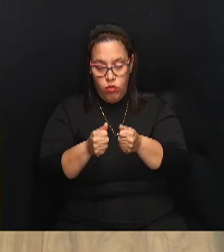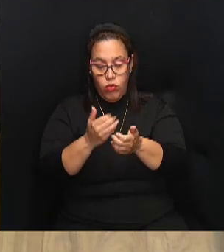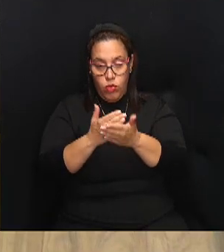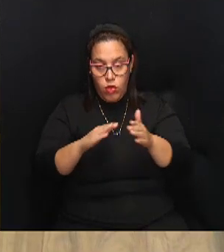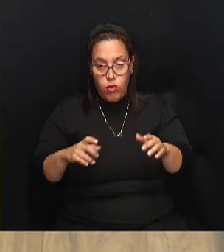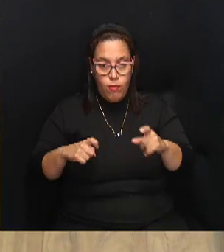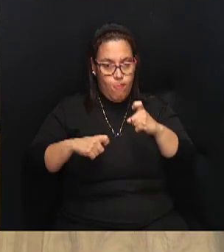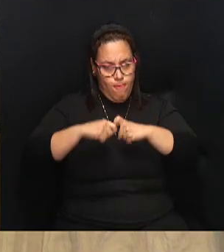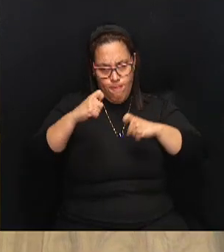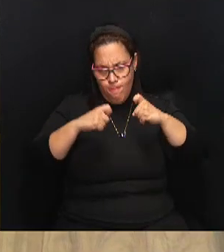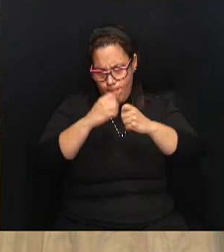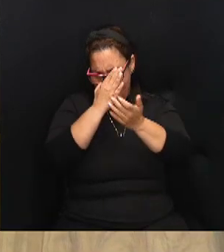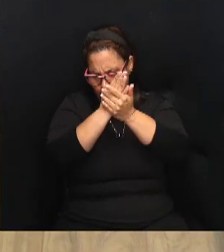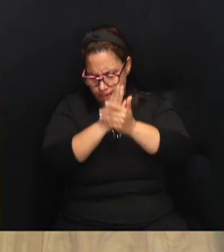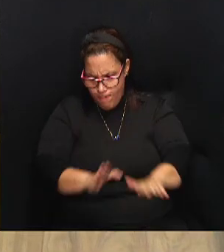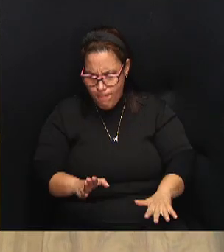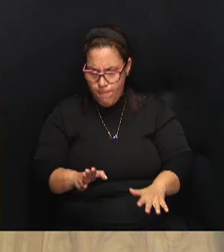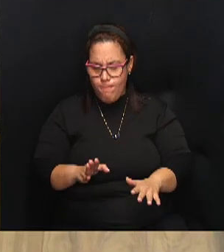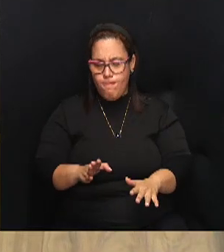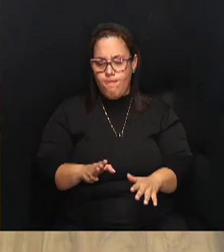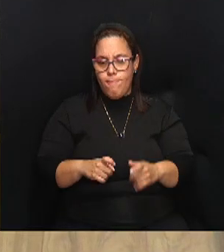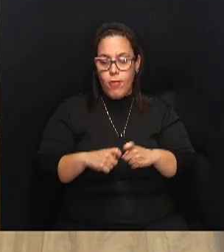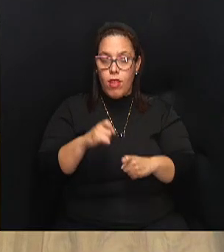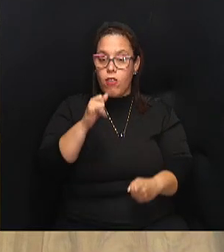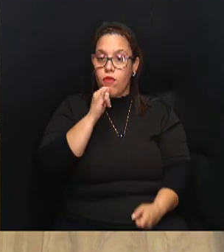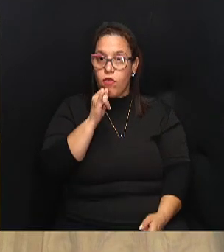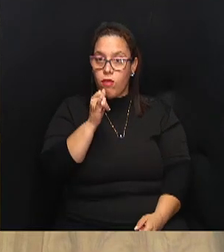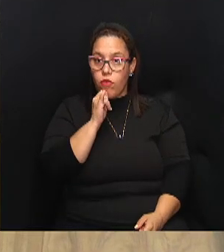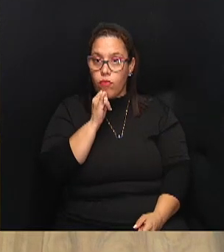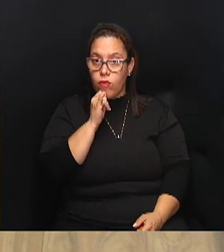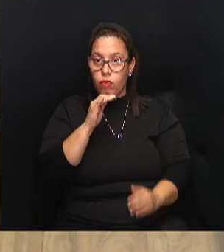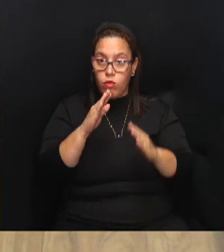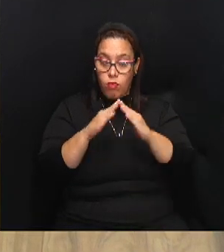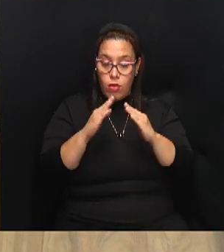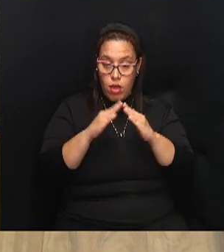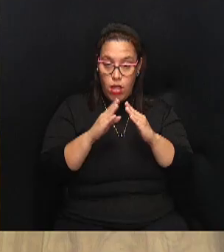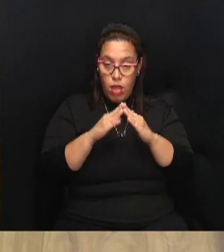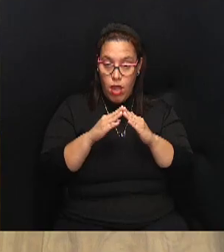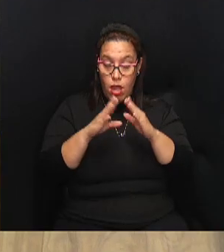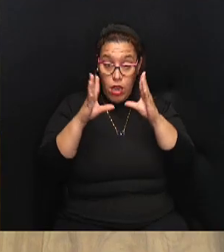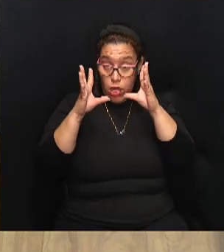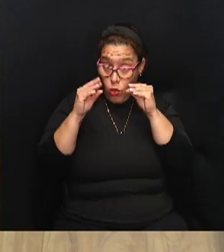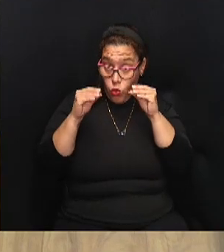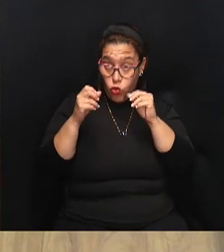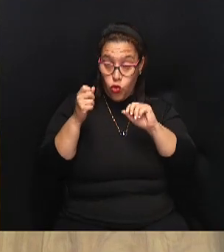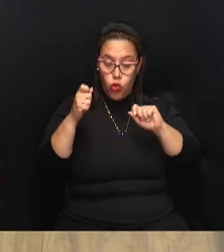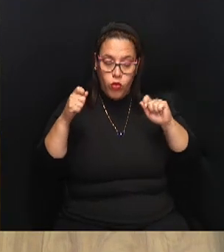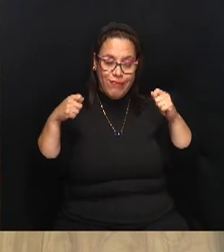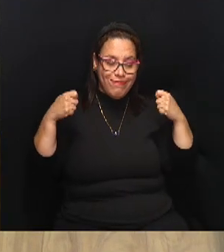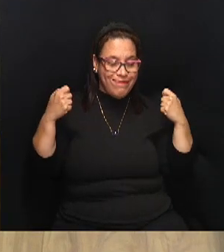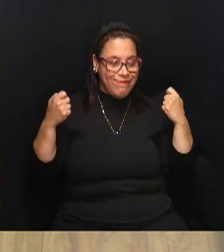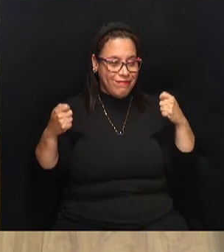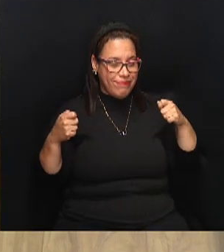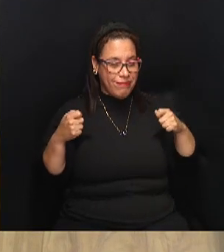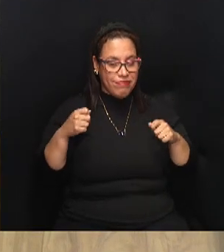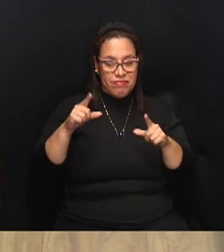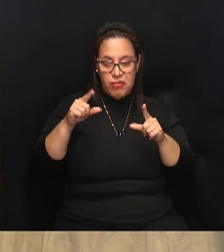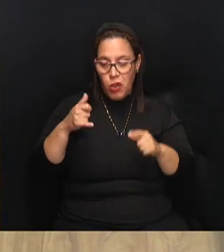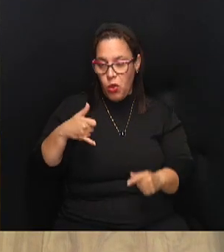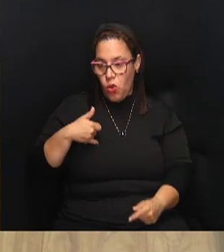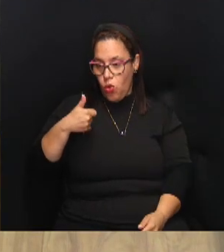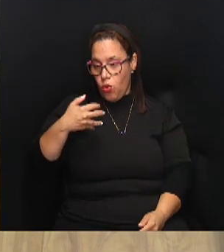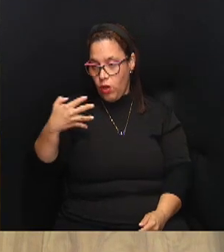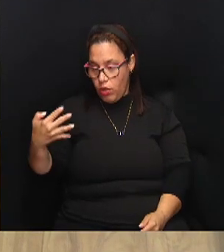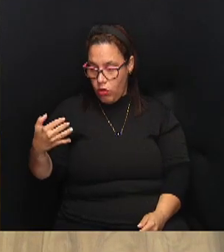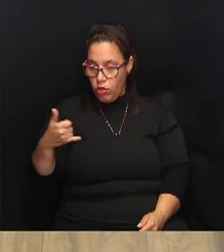estupro, acabou tudo, porque o estupro, por exemplo, tinha uma casa noturna, onde o menor de 14 anos ia,